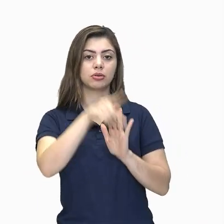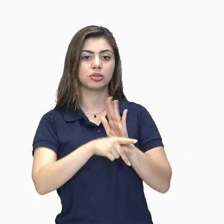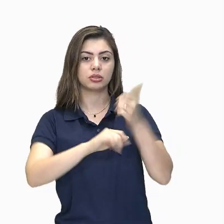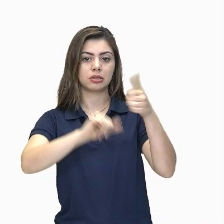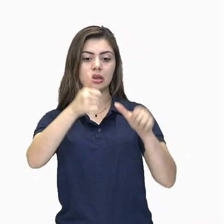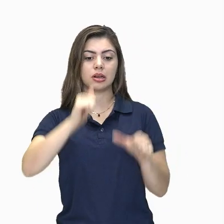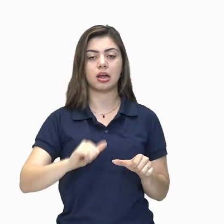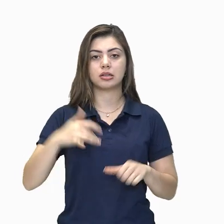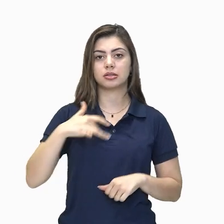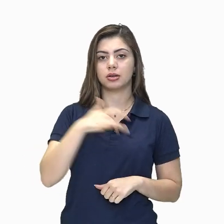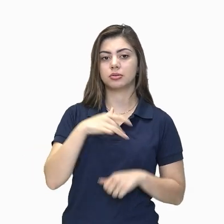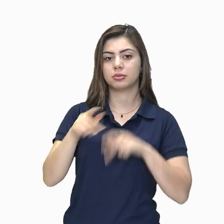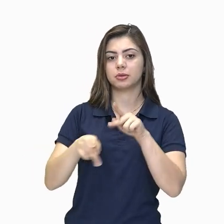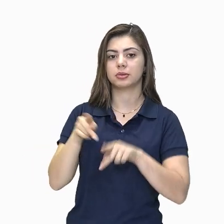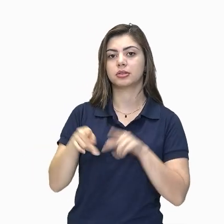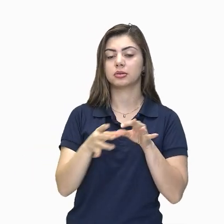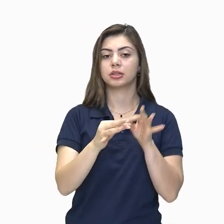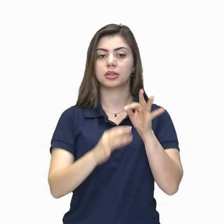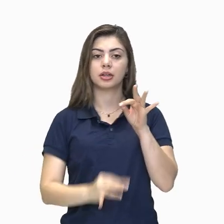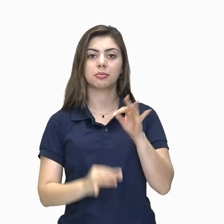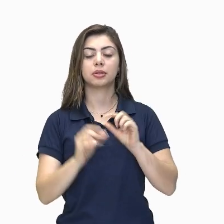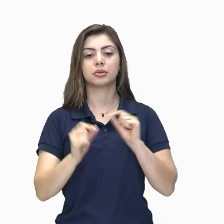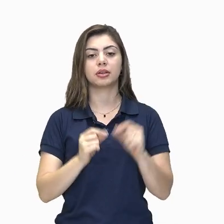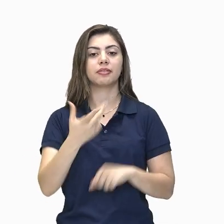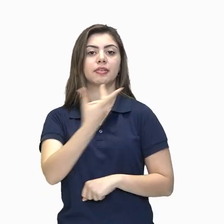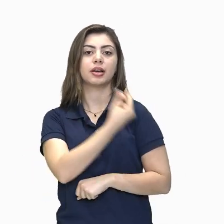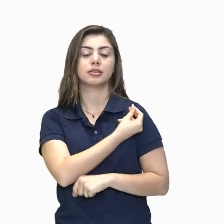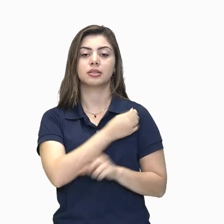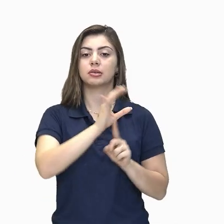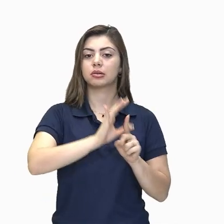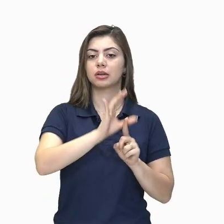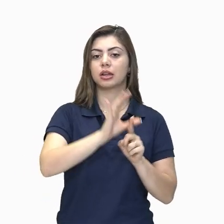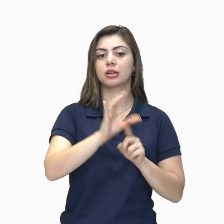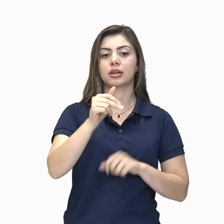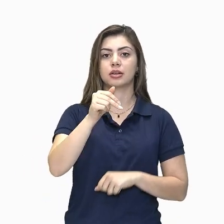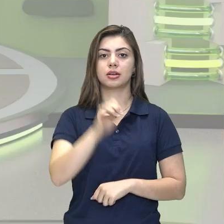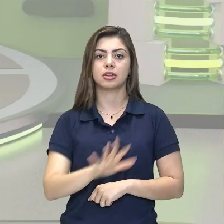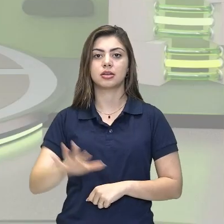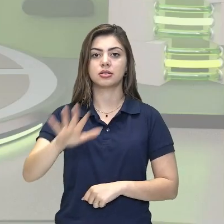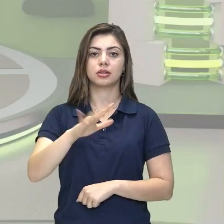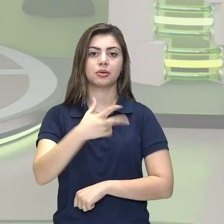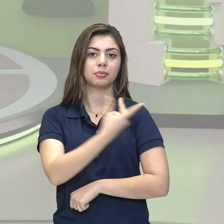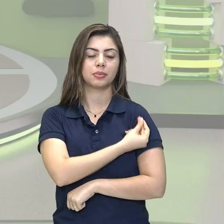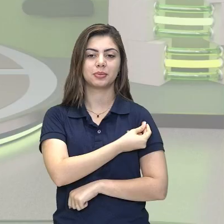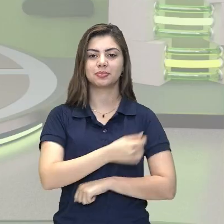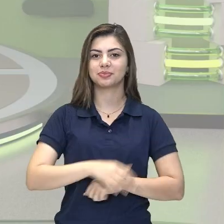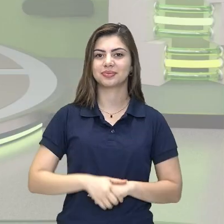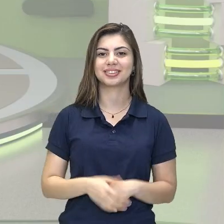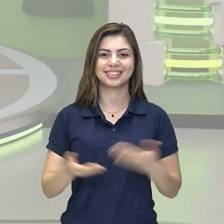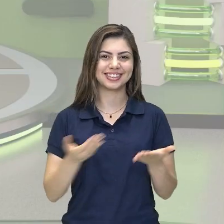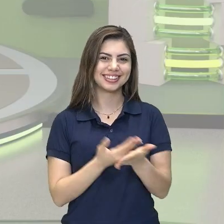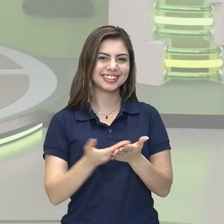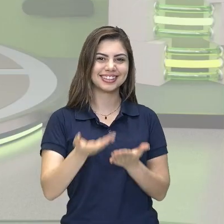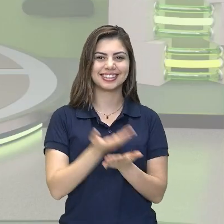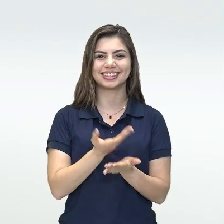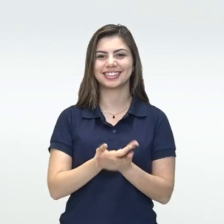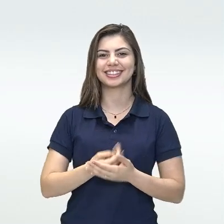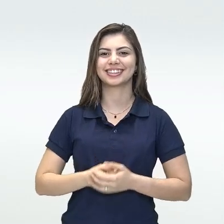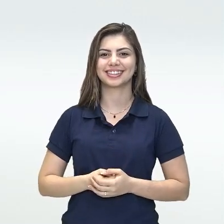pública. Detalhamento, vacinas previstas pelo Calendário Nacional de Vacinação. Então, vamos à nossa aula?